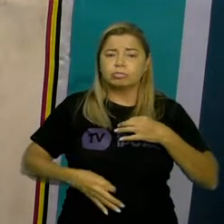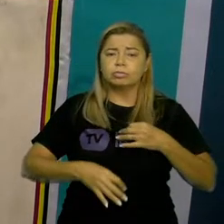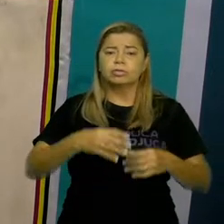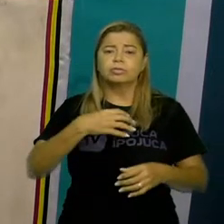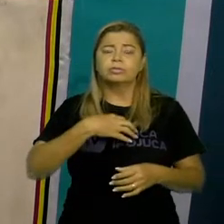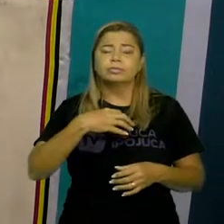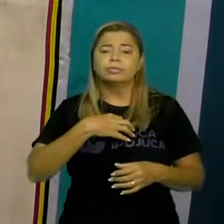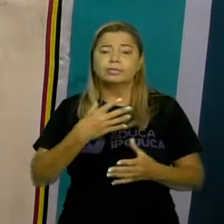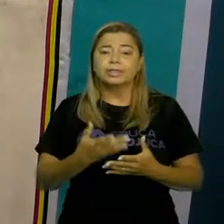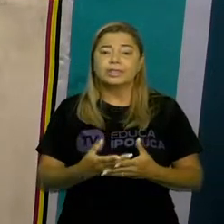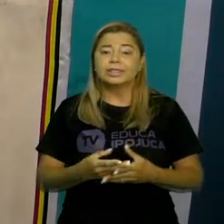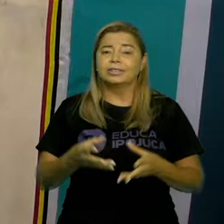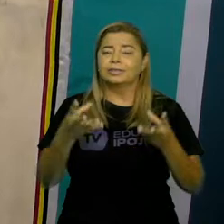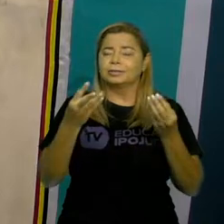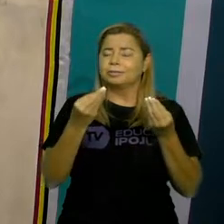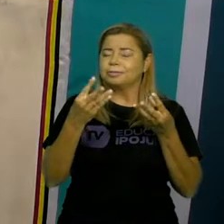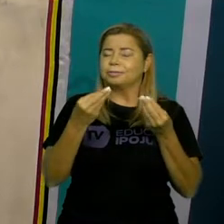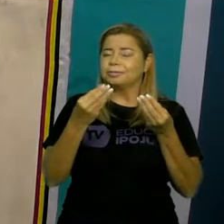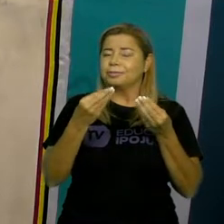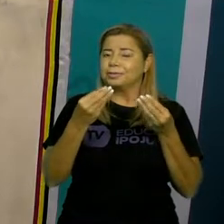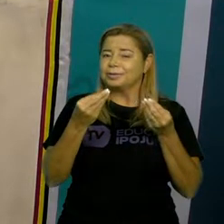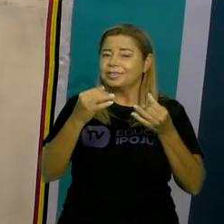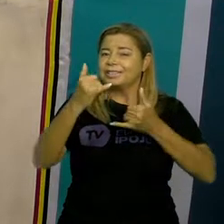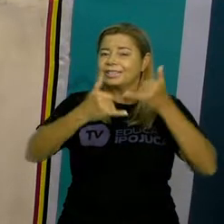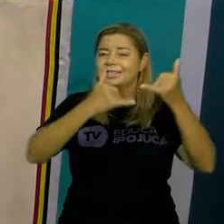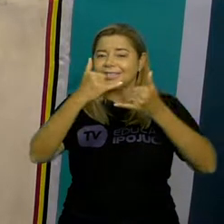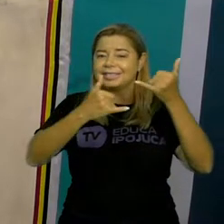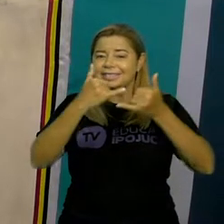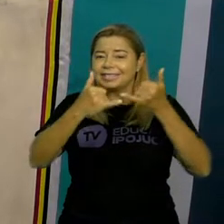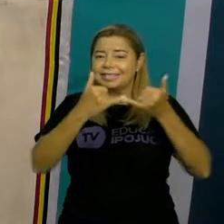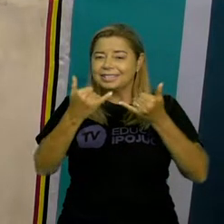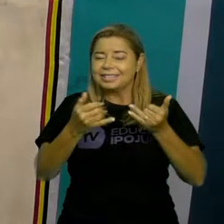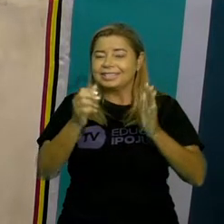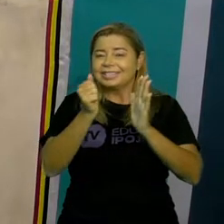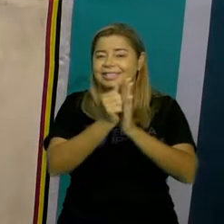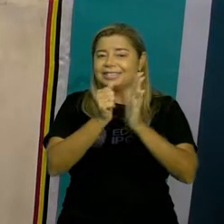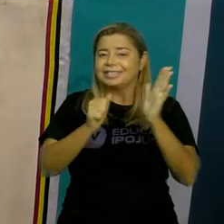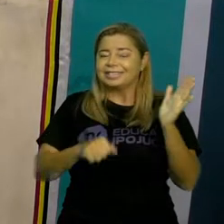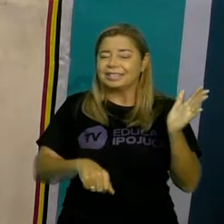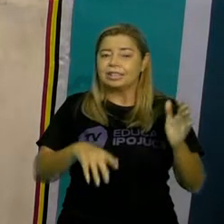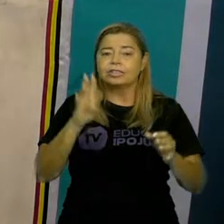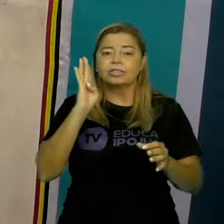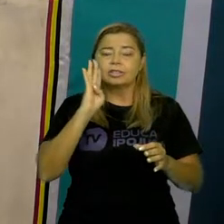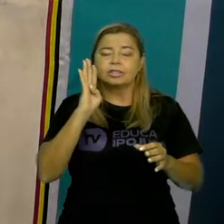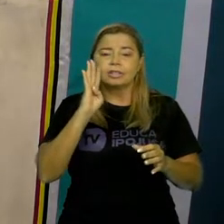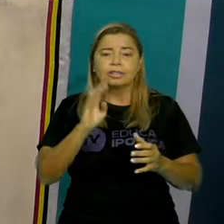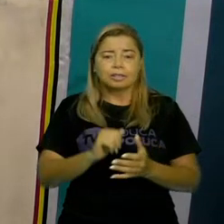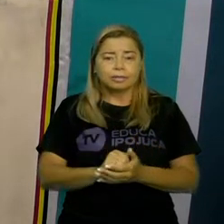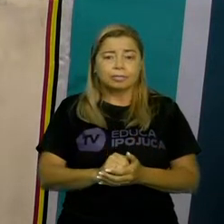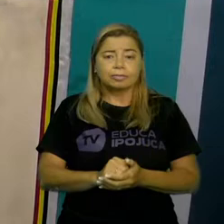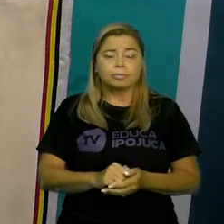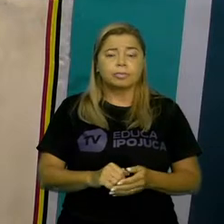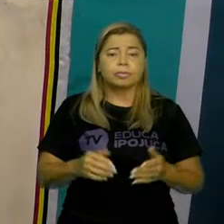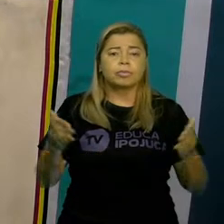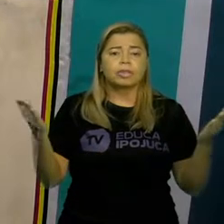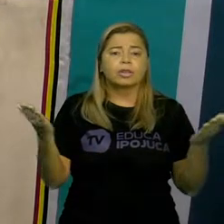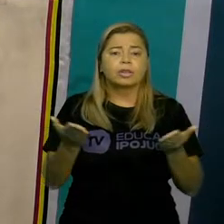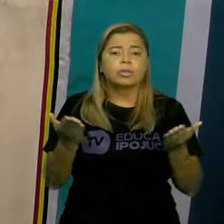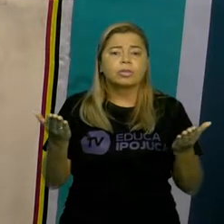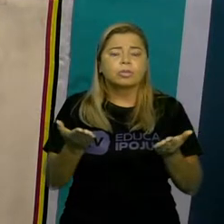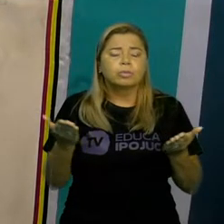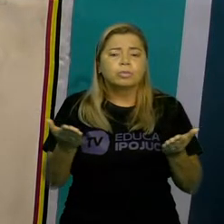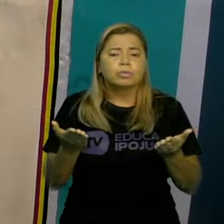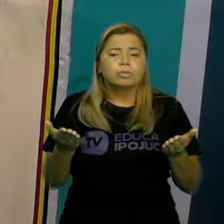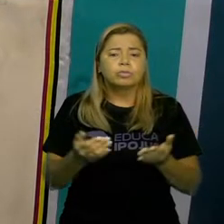várias brincadeiras, com várias atividades, bem legal. Mas hoje a nossa aula será